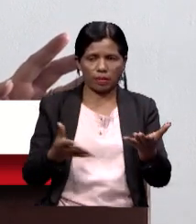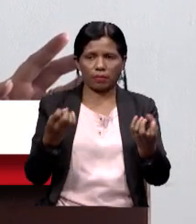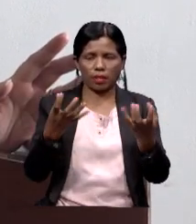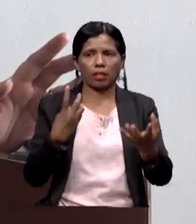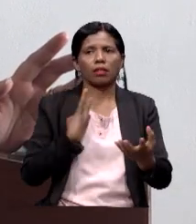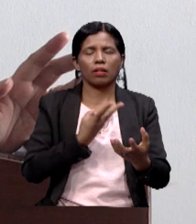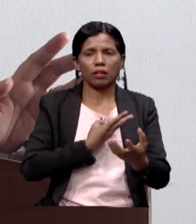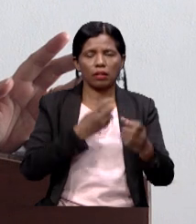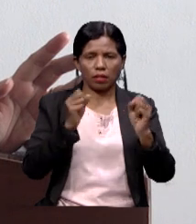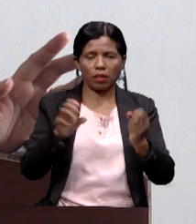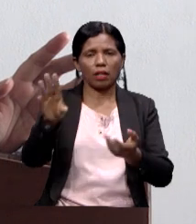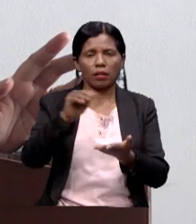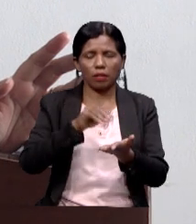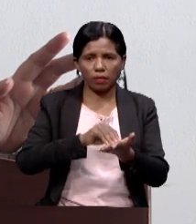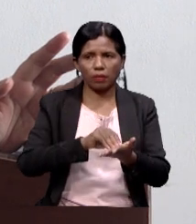ita